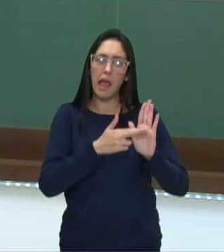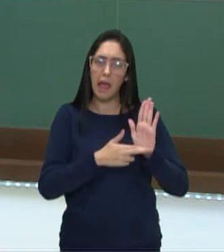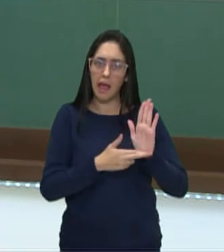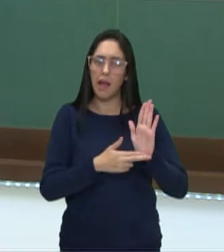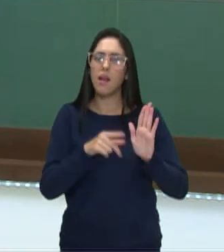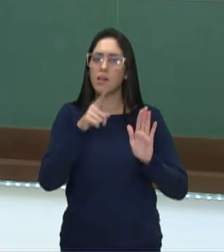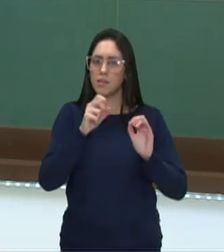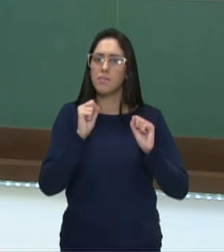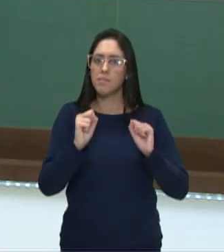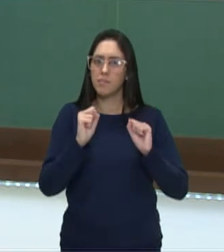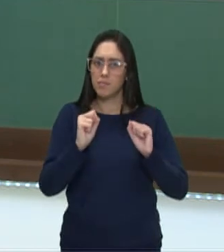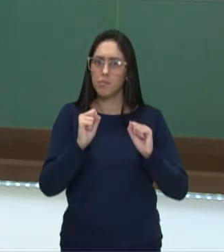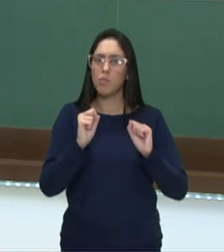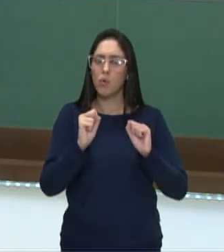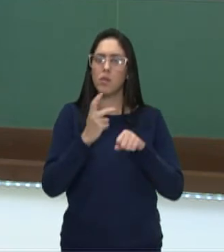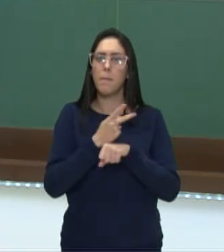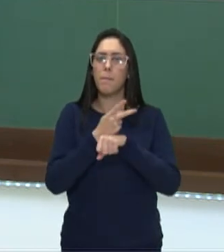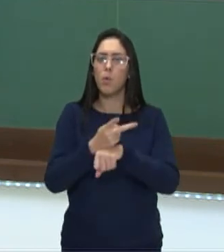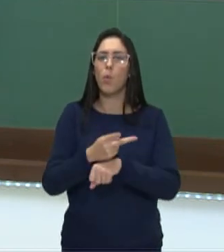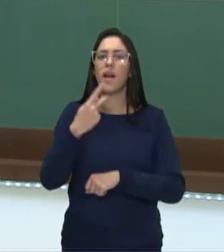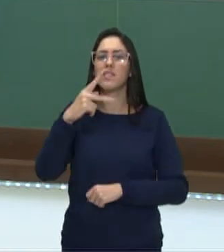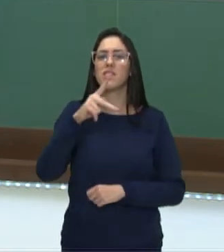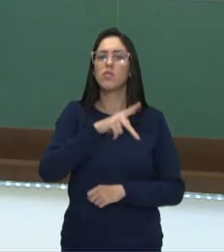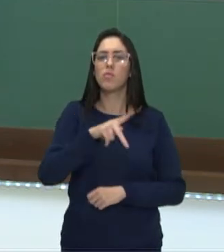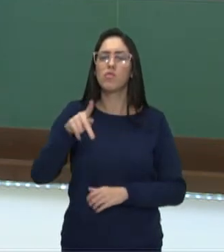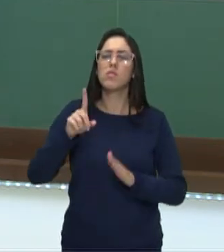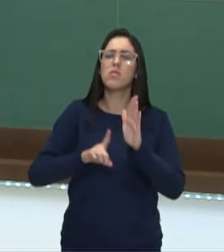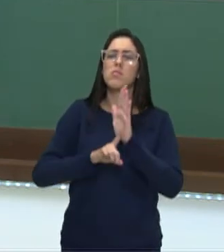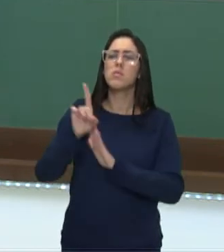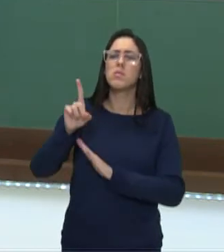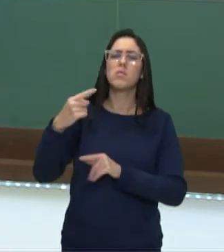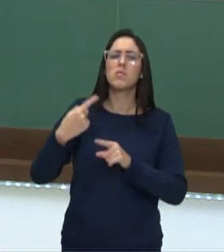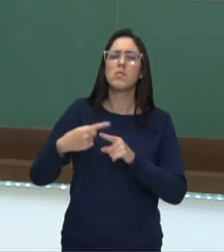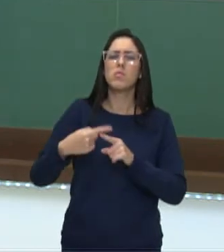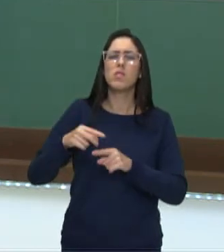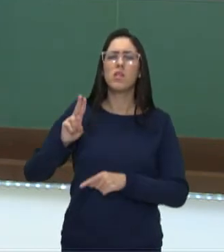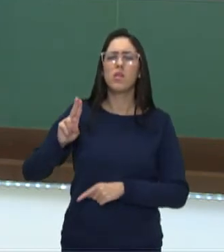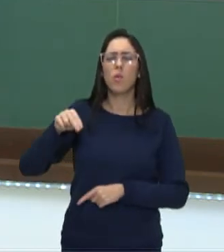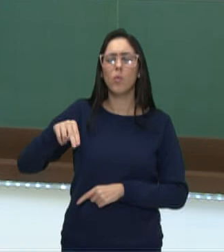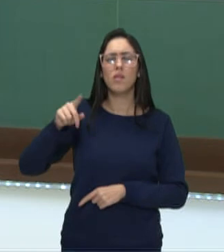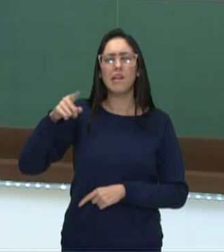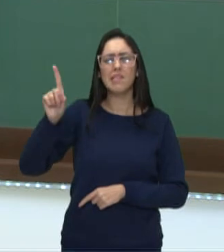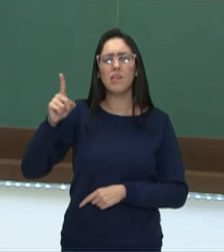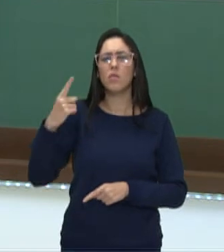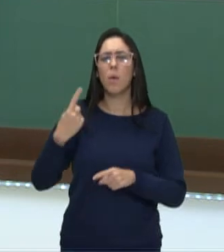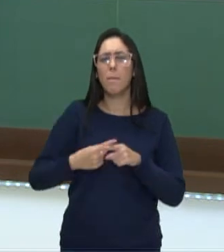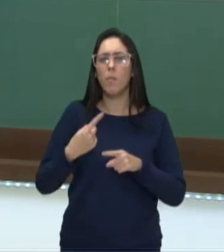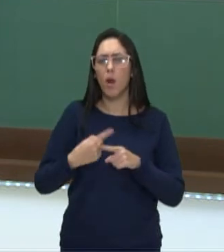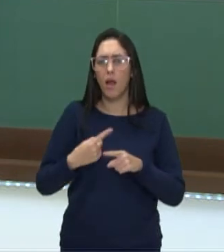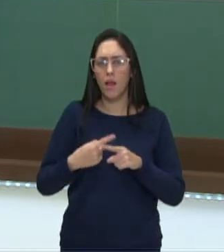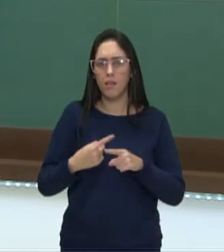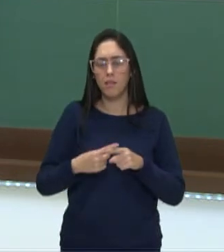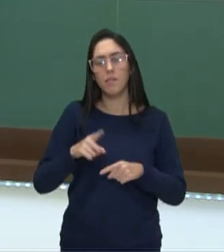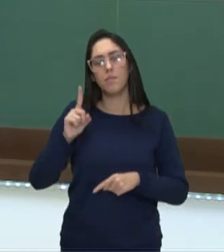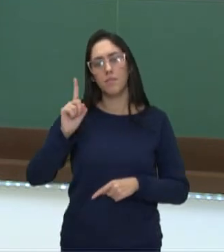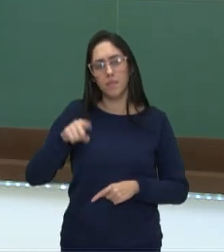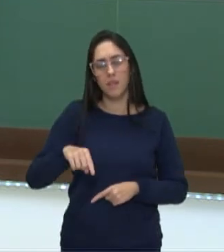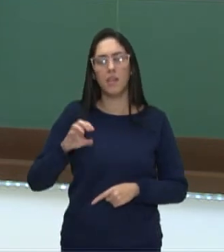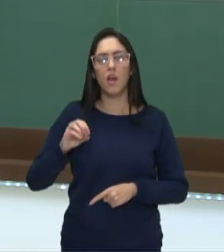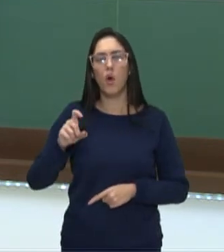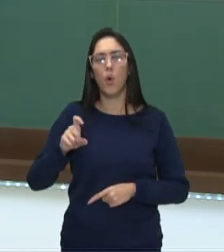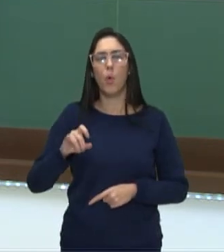pode averiguar, inclusive, com o seu professor aí, o porquê. Mas aqui é por conta de ser uma